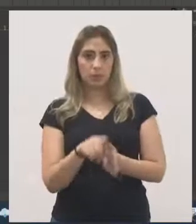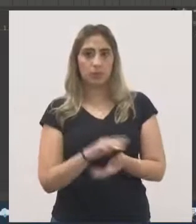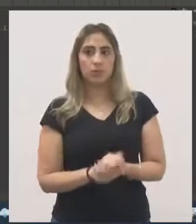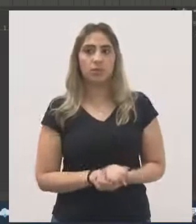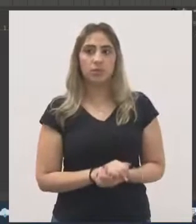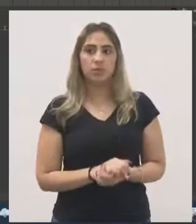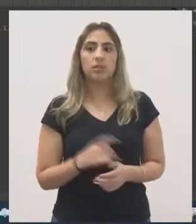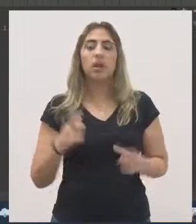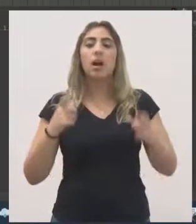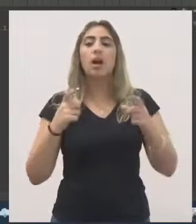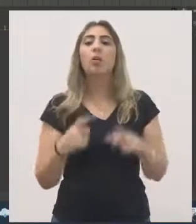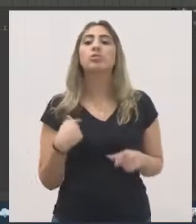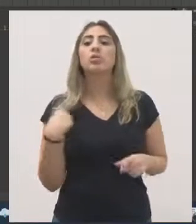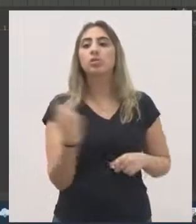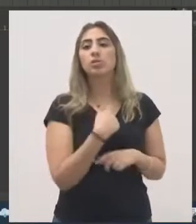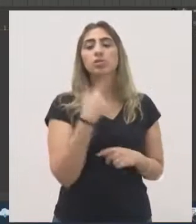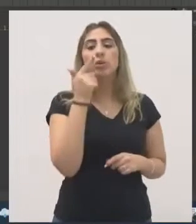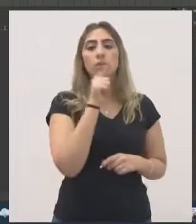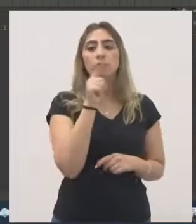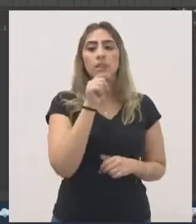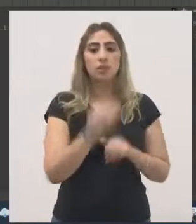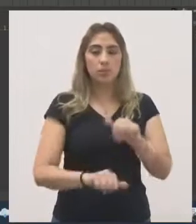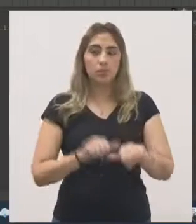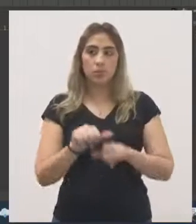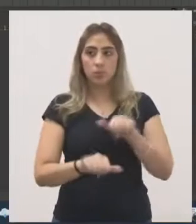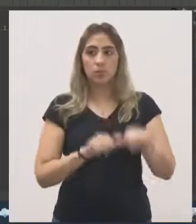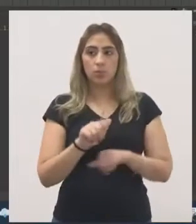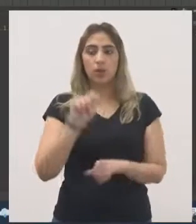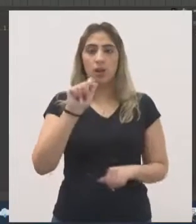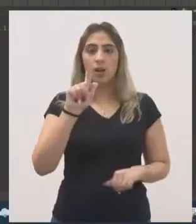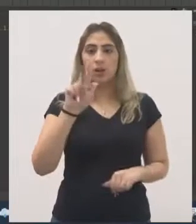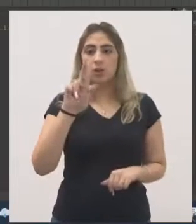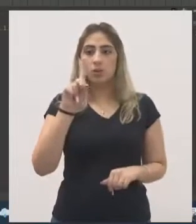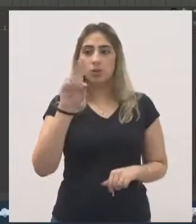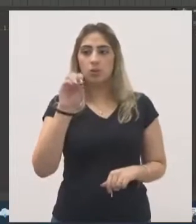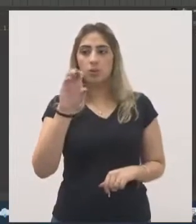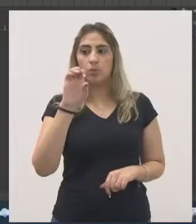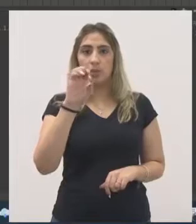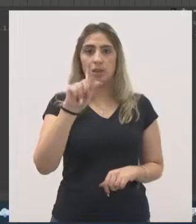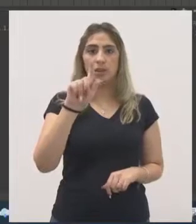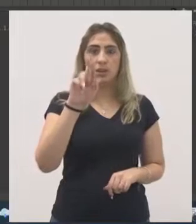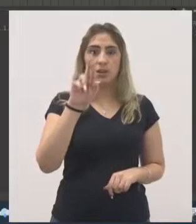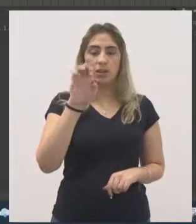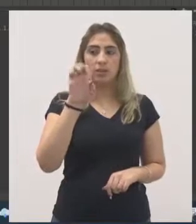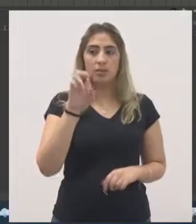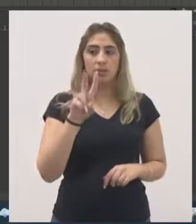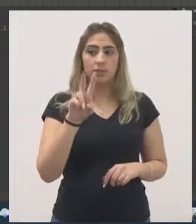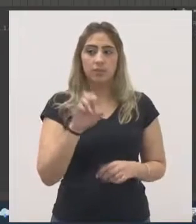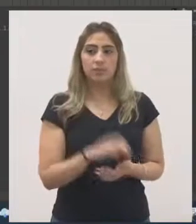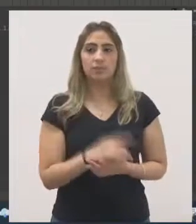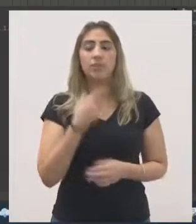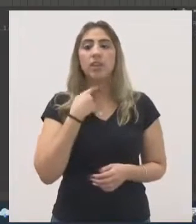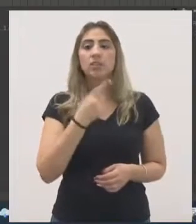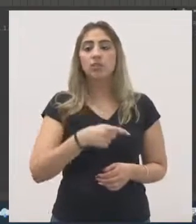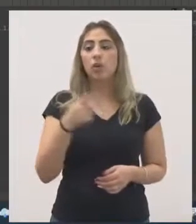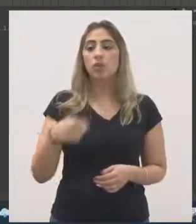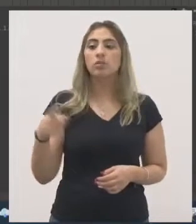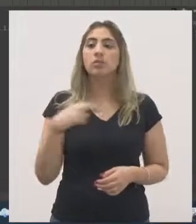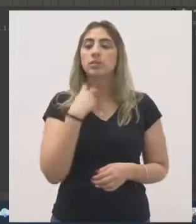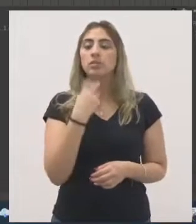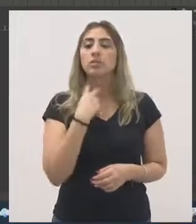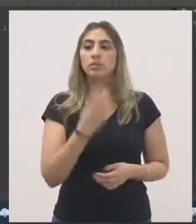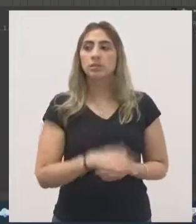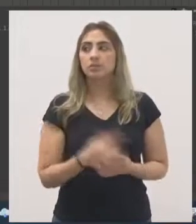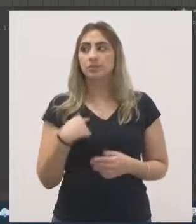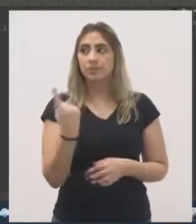da onde a gente consegue mudar o agudo, o grave das vozes. Então, vamos